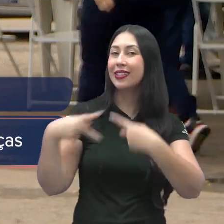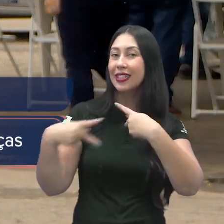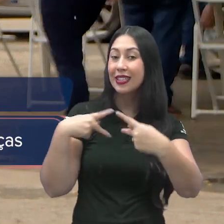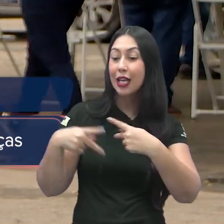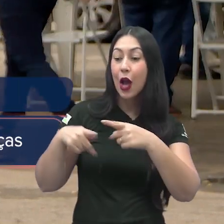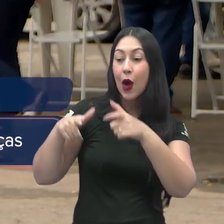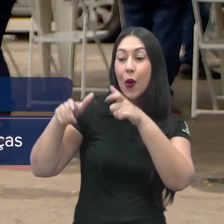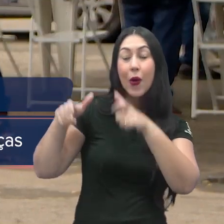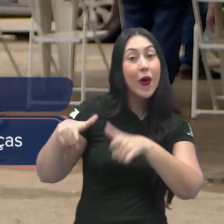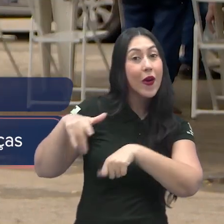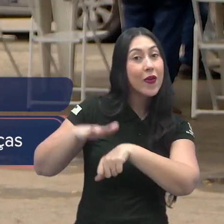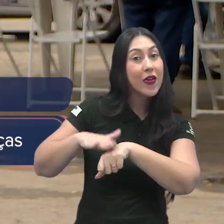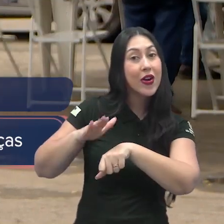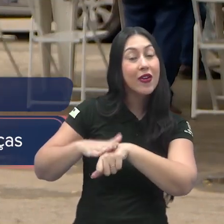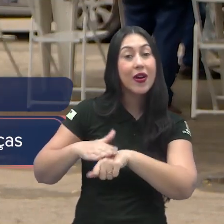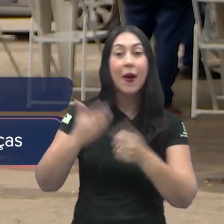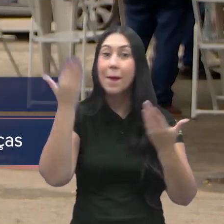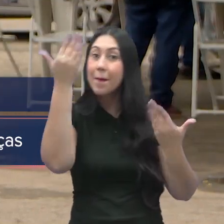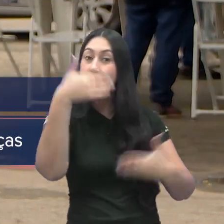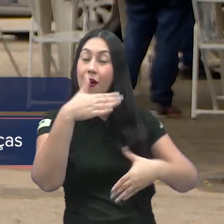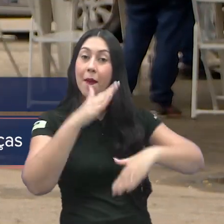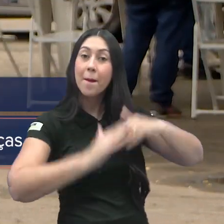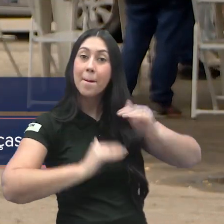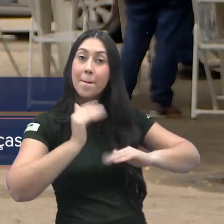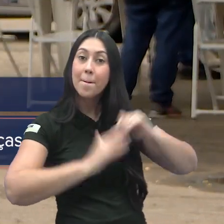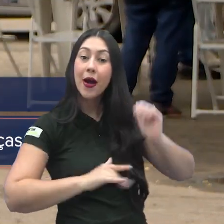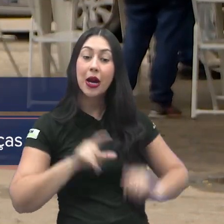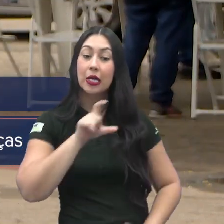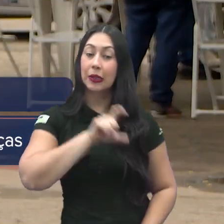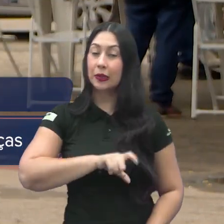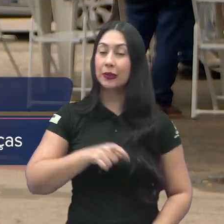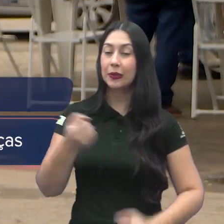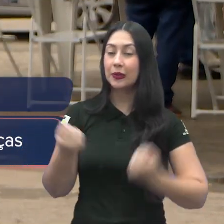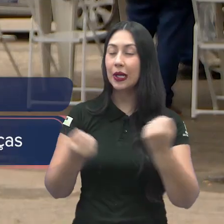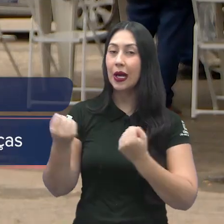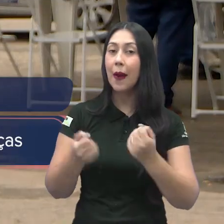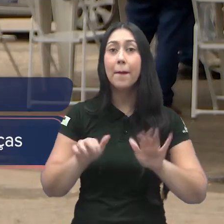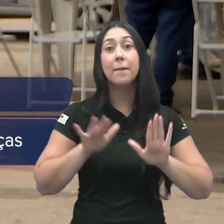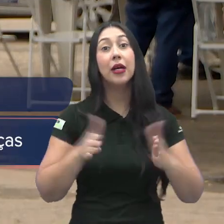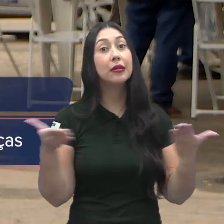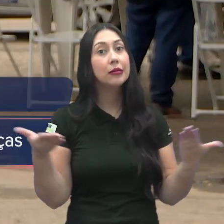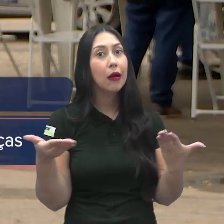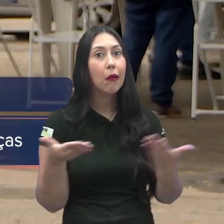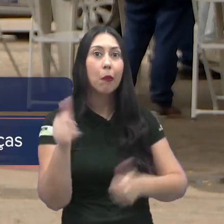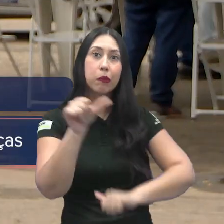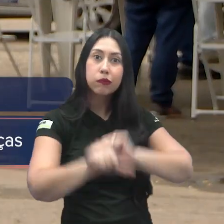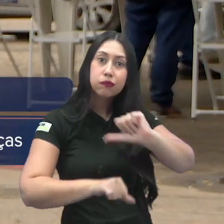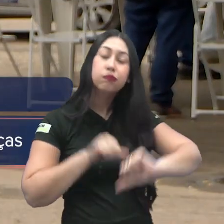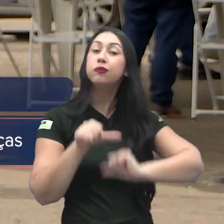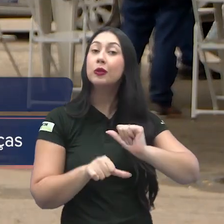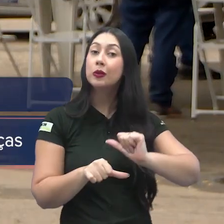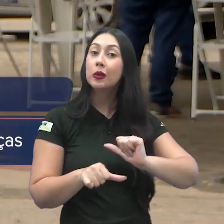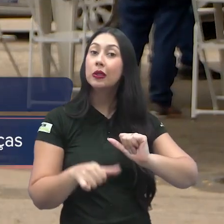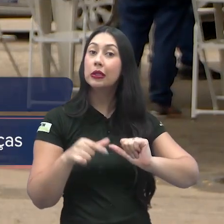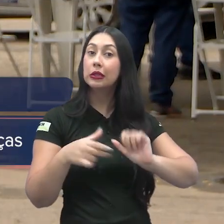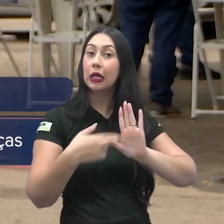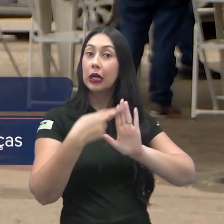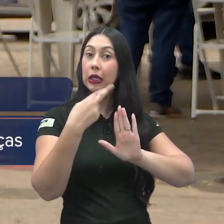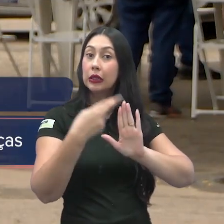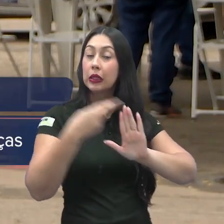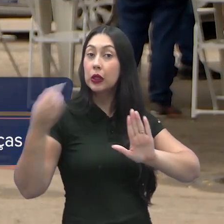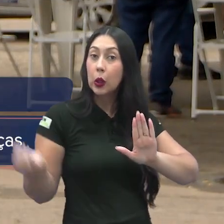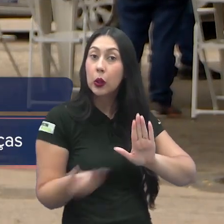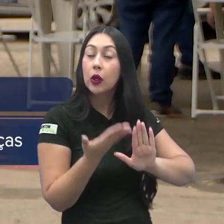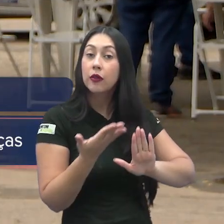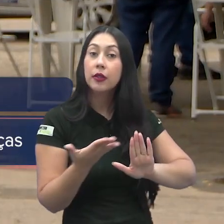dos Campos. Local aqui onde acontecem as provas práticas para a emissão da CNH, e essas provas vão mudar a partir de agora, viu, Ju? Com essa nova resolução